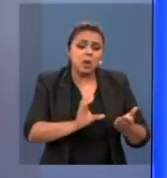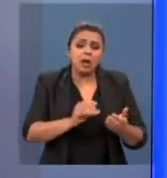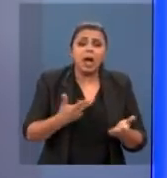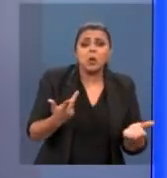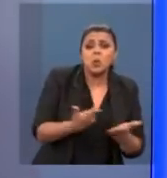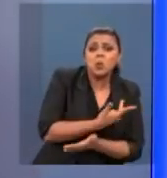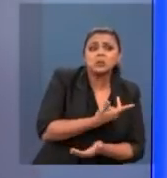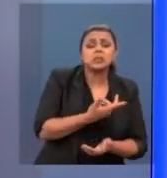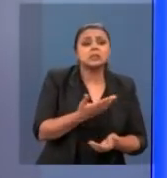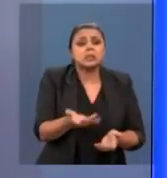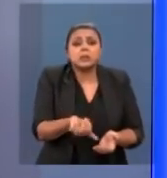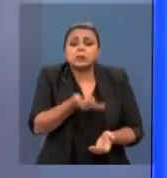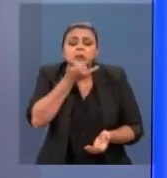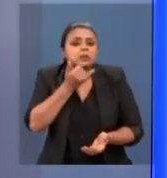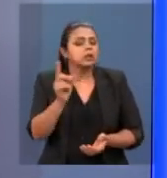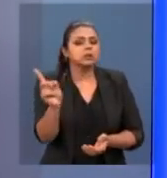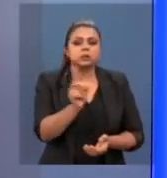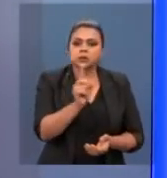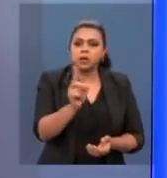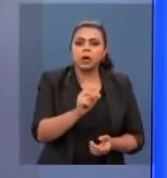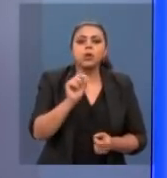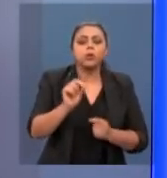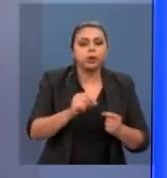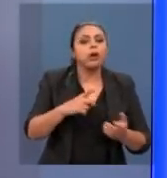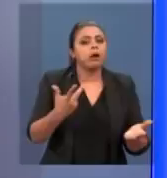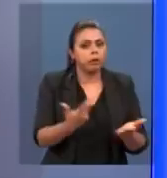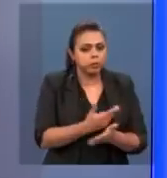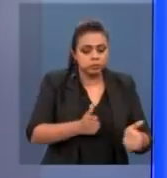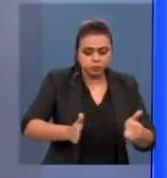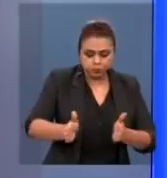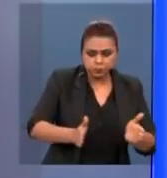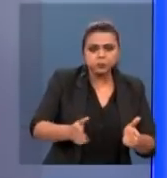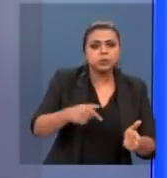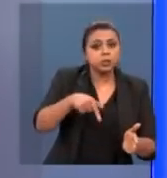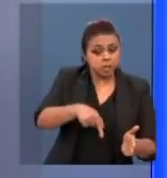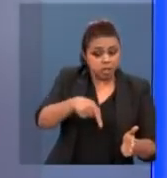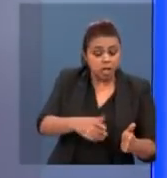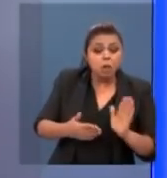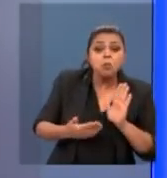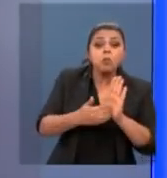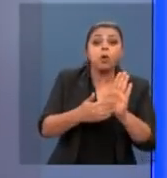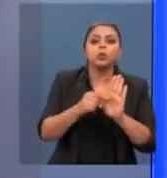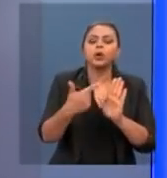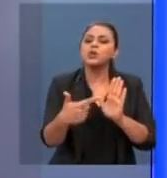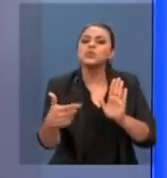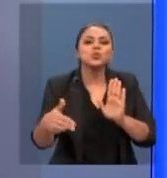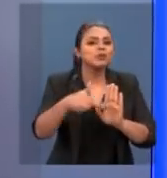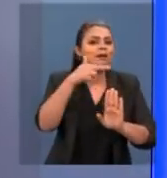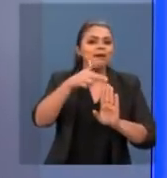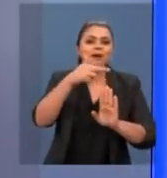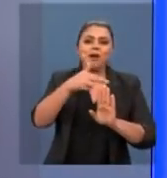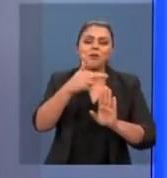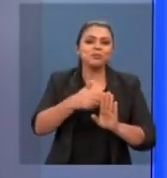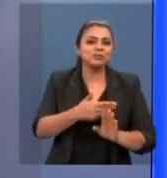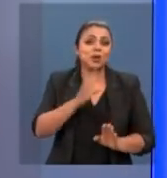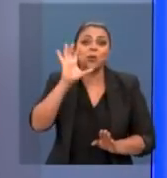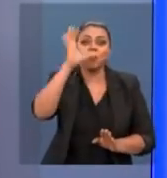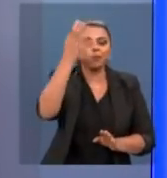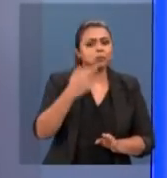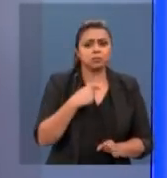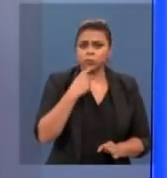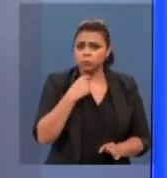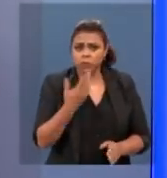é na verdade o artigo 70 e 71 da ldb então não tem resolução do tse que possa resolver isso não viu